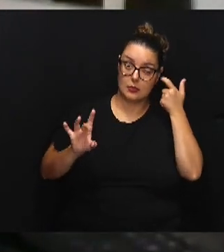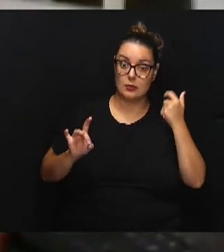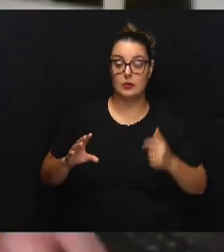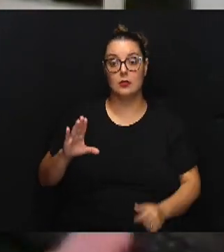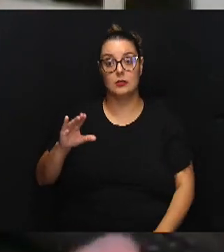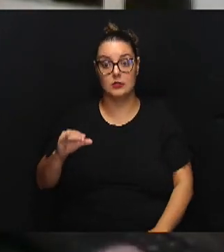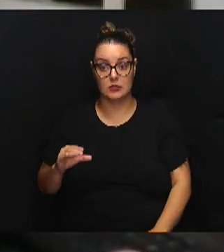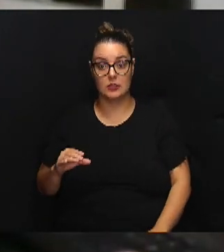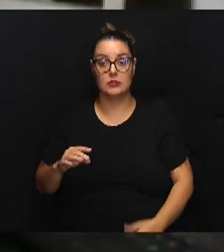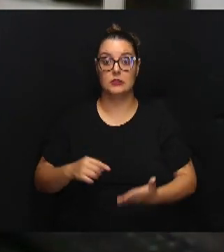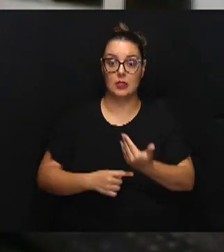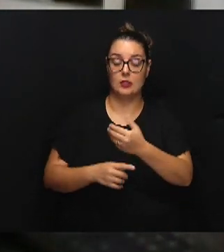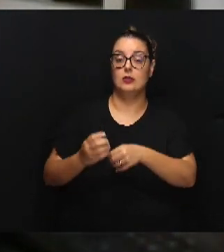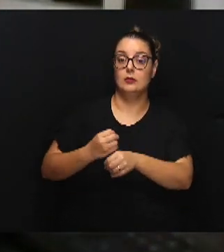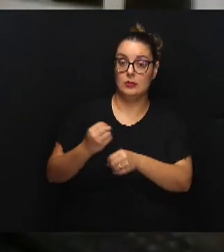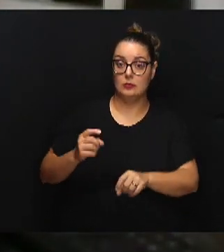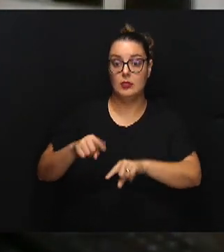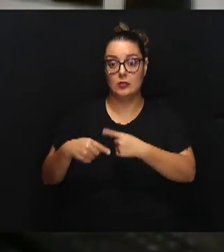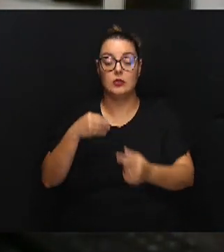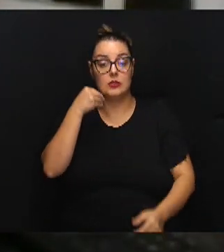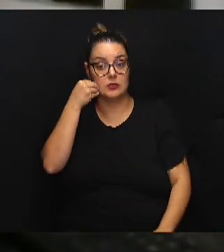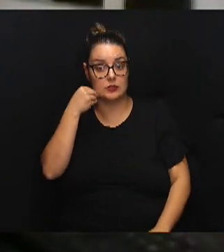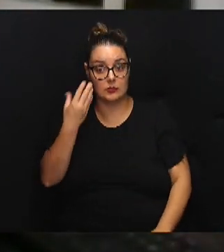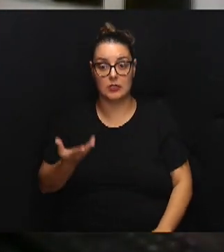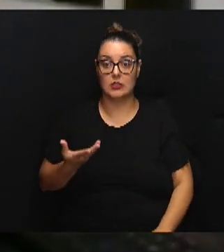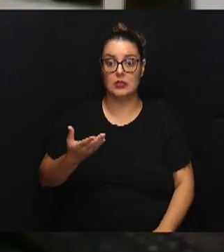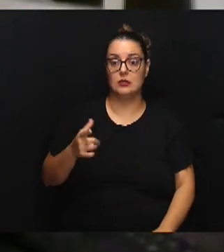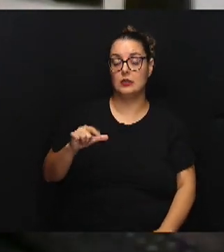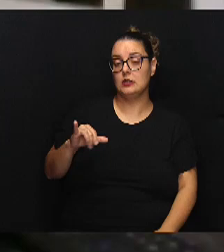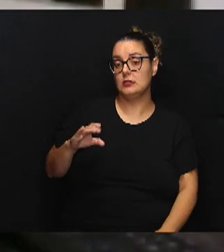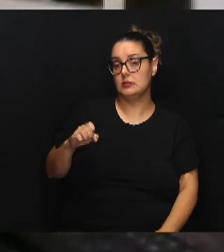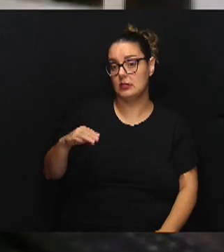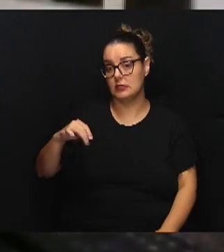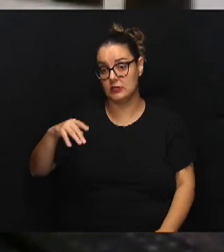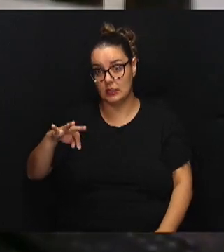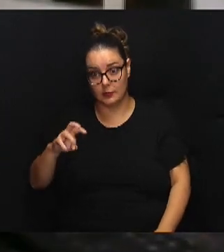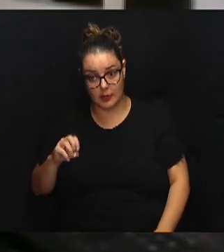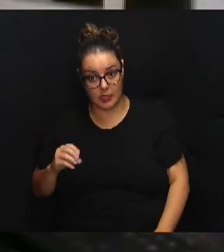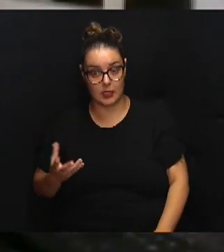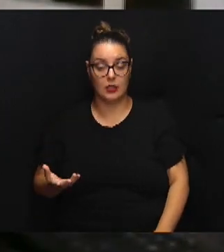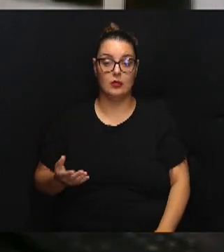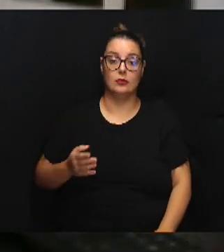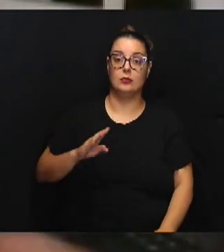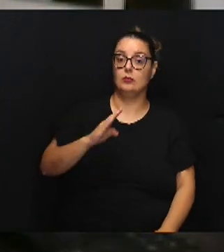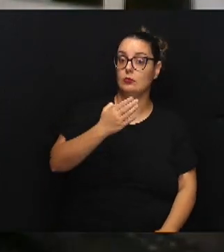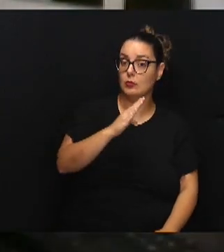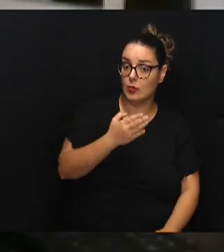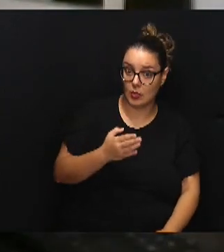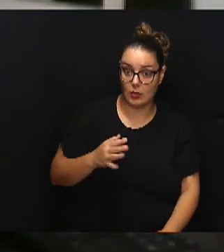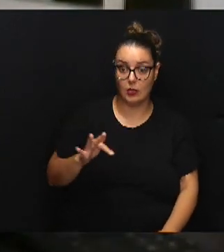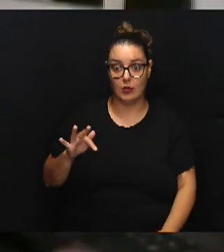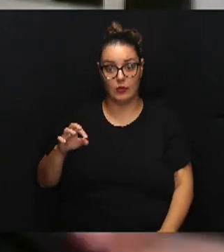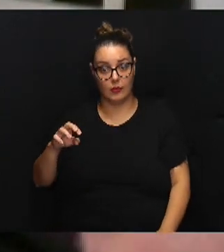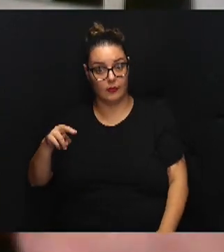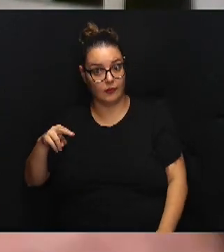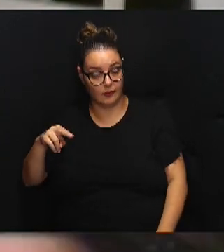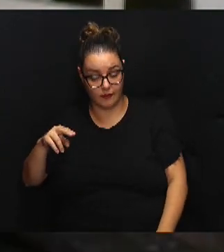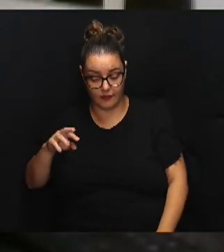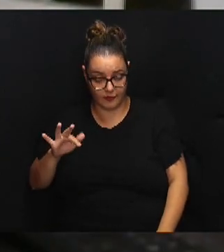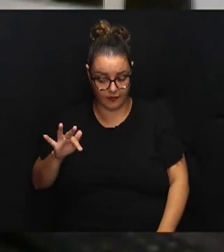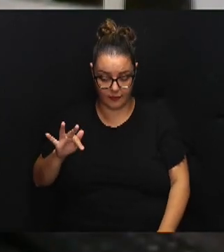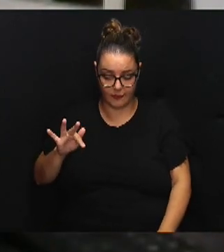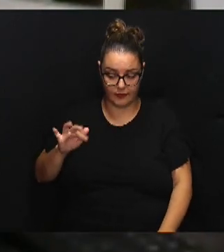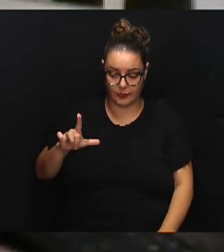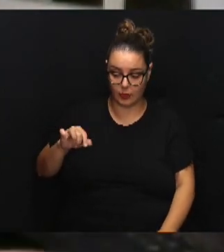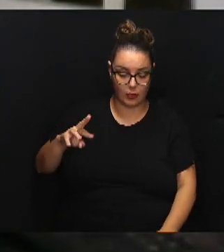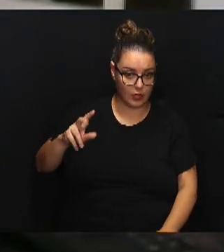também outros expertises, né, de licenciamento, de biólogos, de fauna, flora, para ver os animais também que